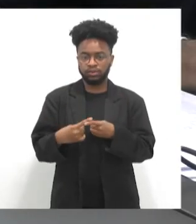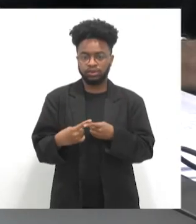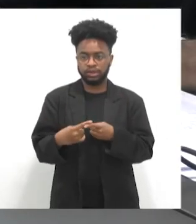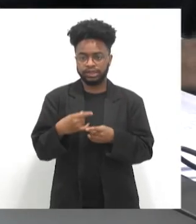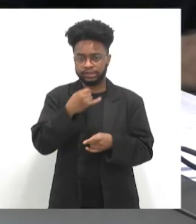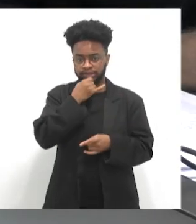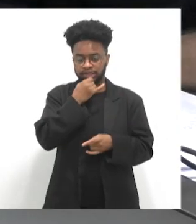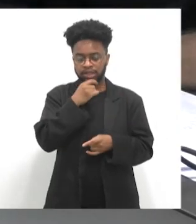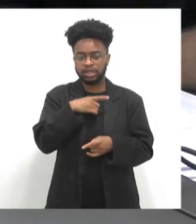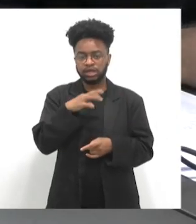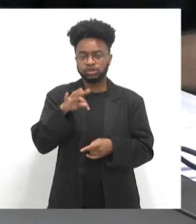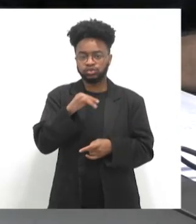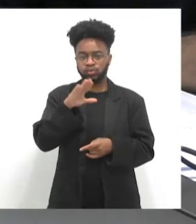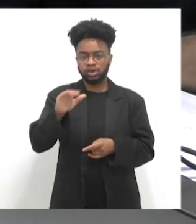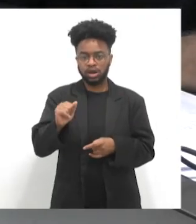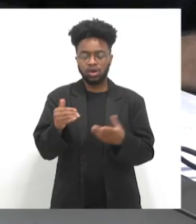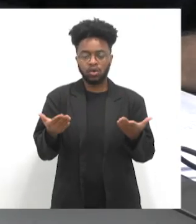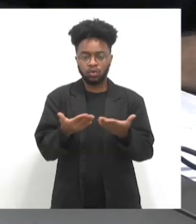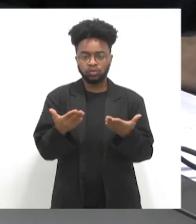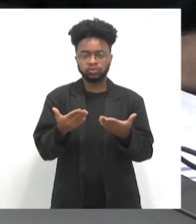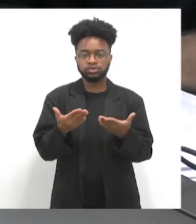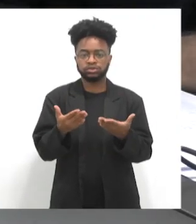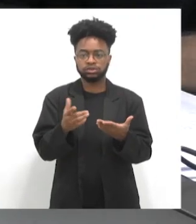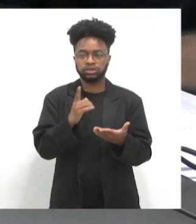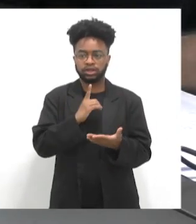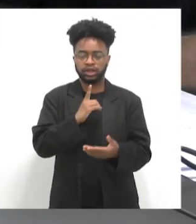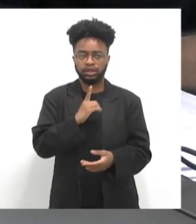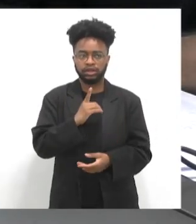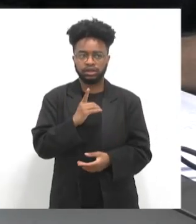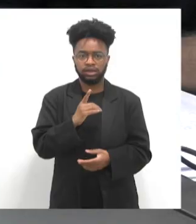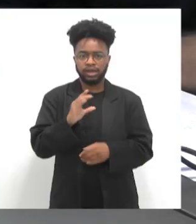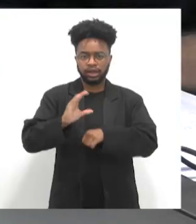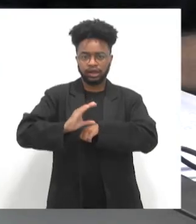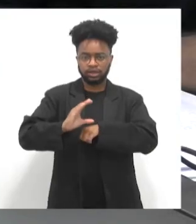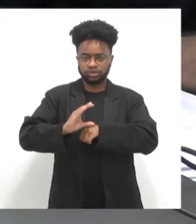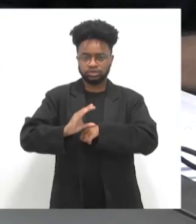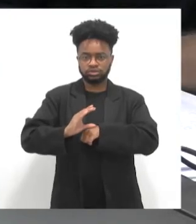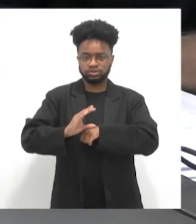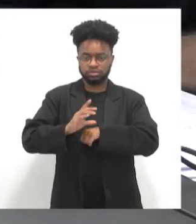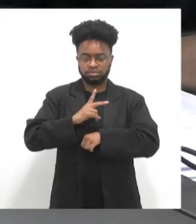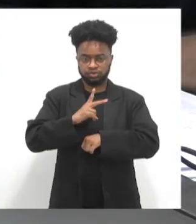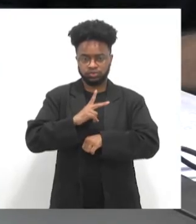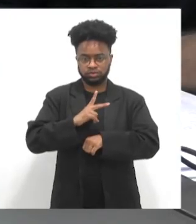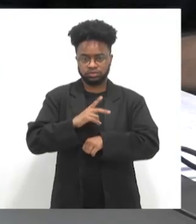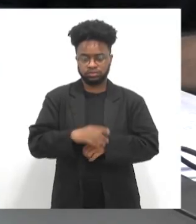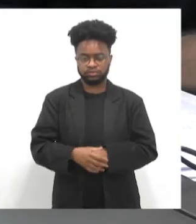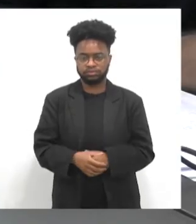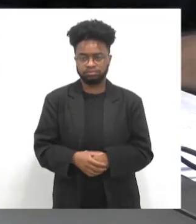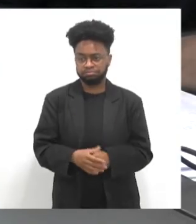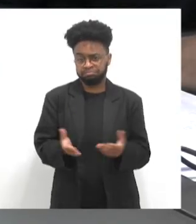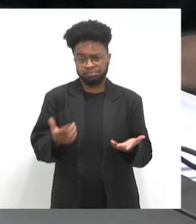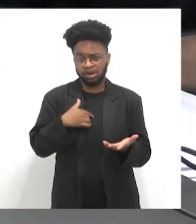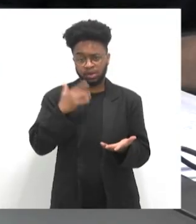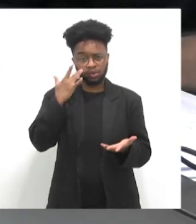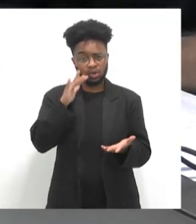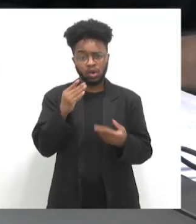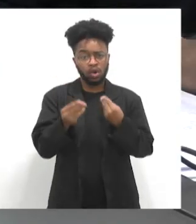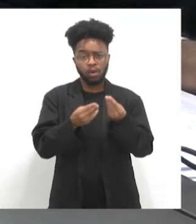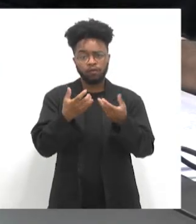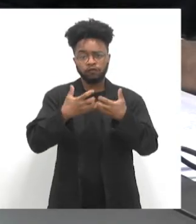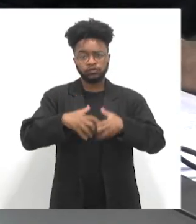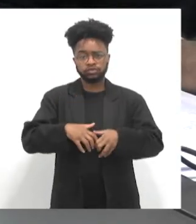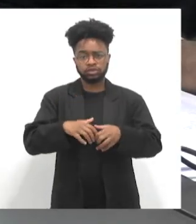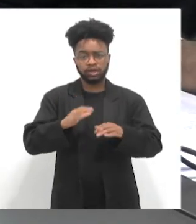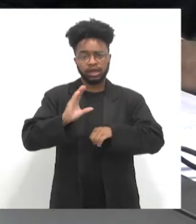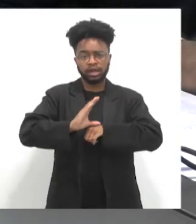exemplo, tem um na Tijuca que hoje funciona uma creche privada, né? E eu não sei nem como é que funciona a creche